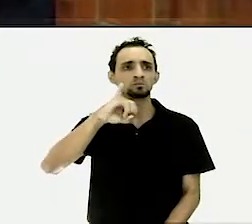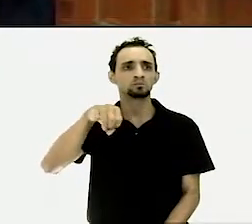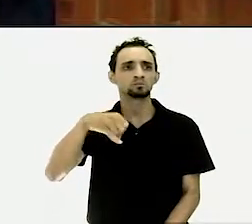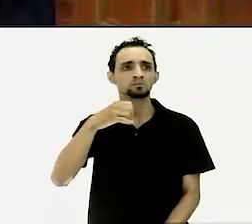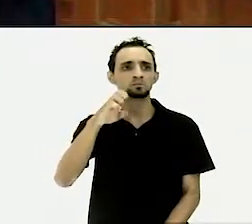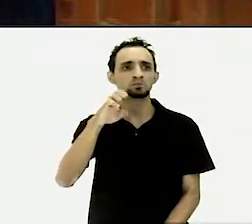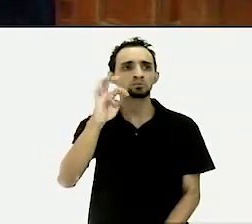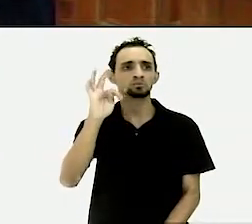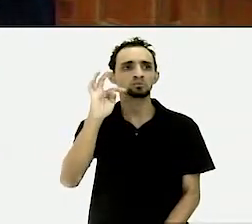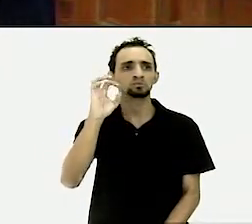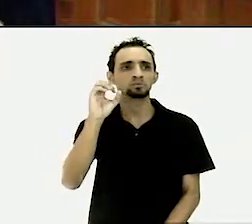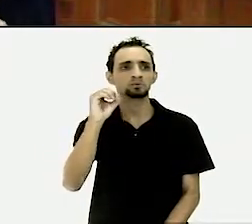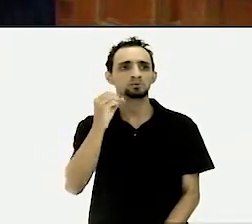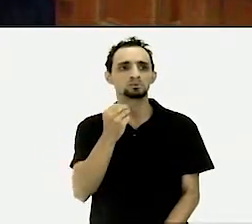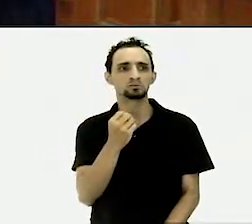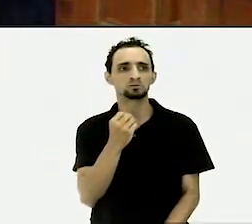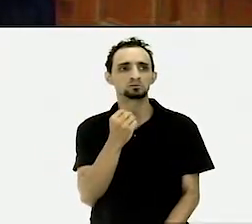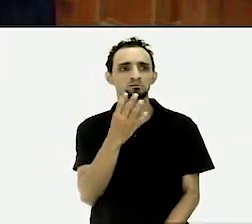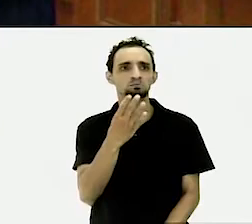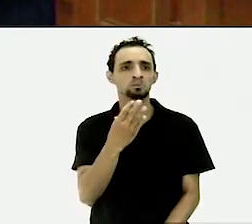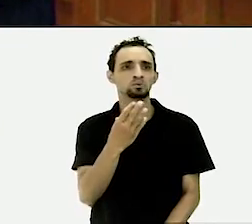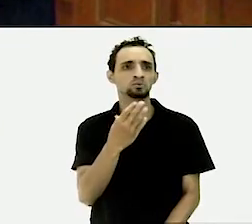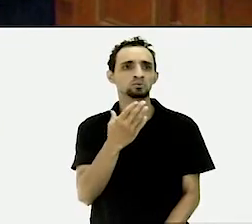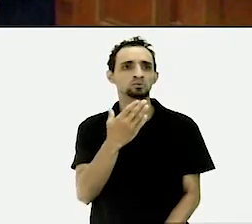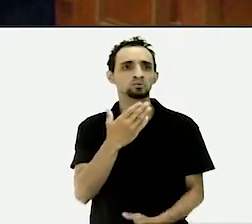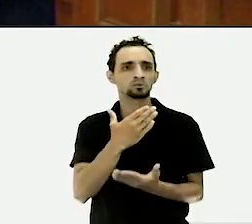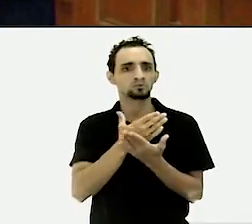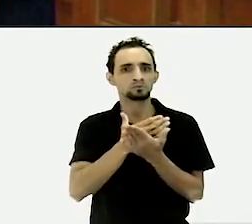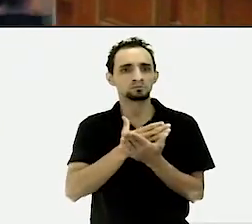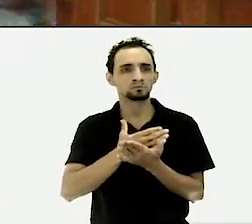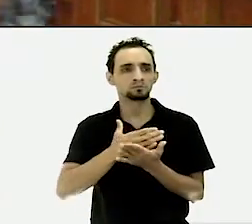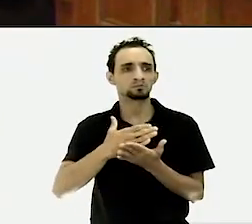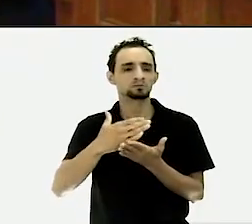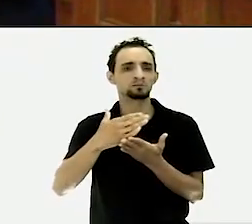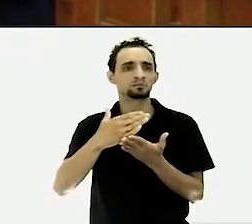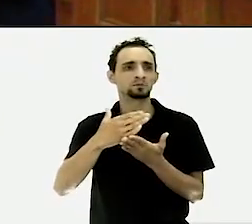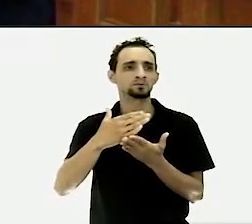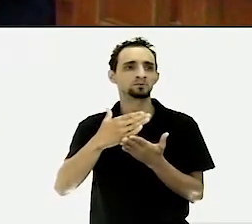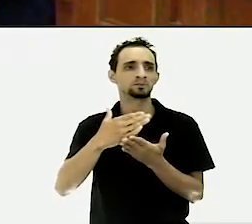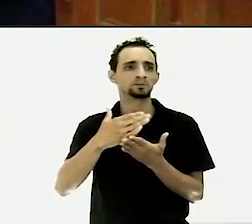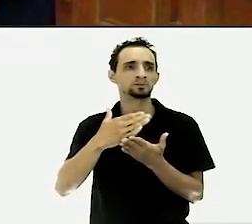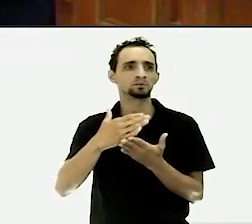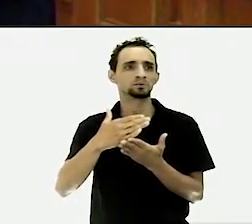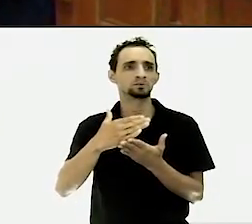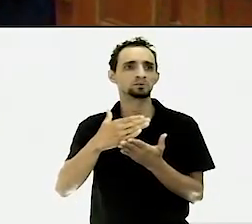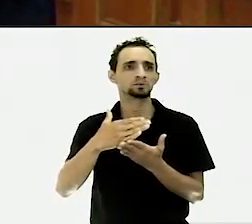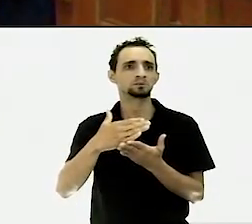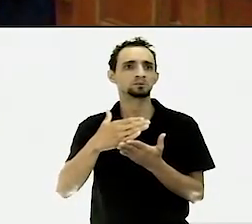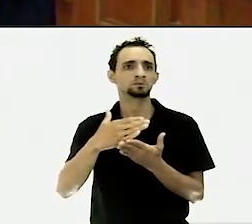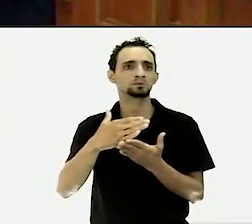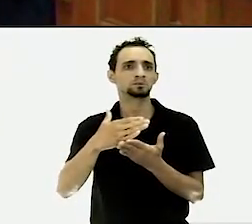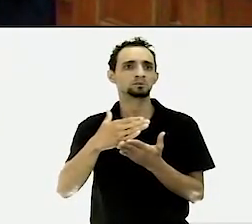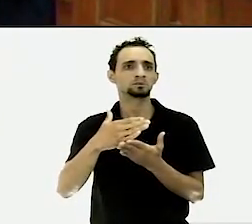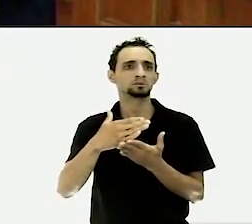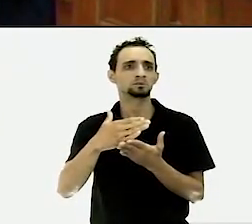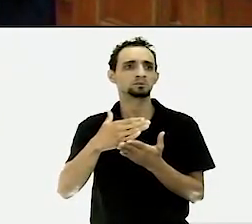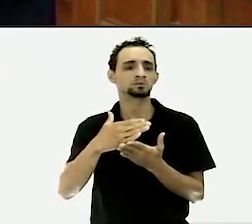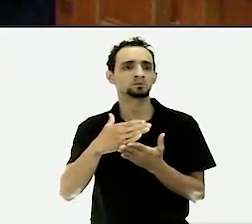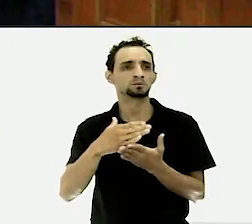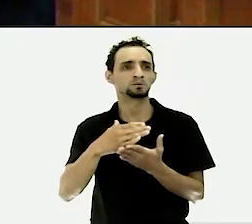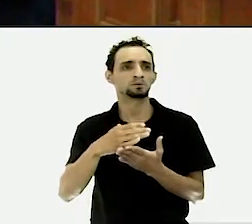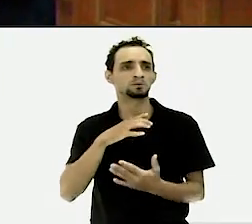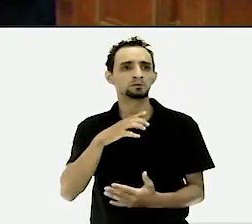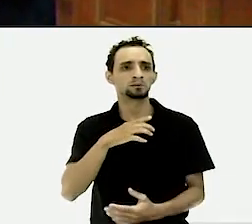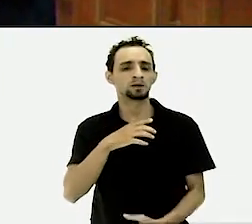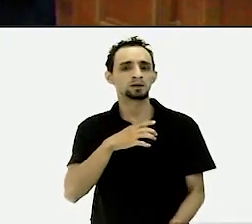pessoas que entram ali no momento de se matar, no momento de querer acabar com a própria vida, e o CAPS